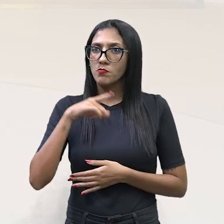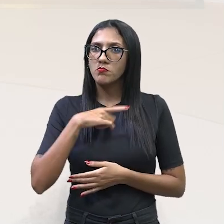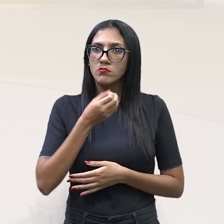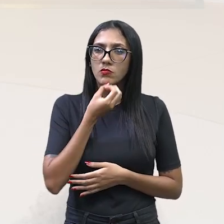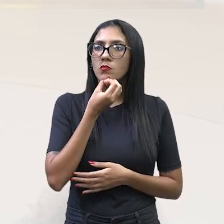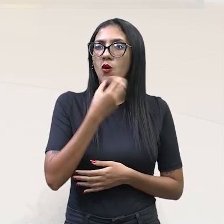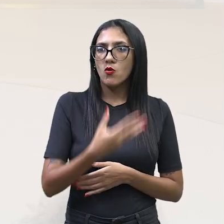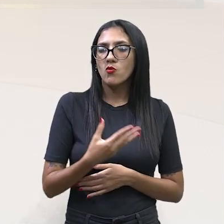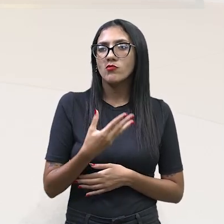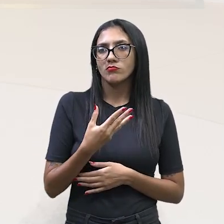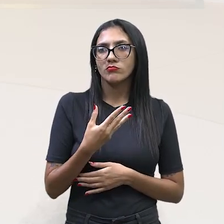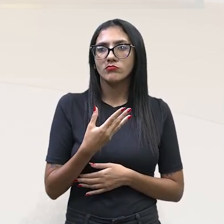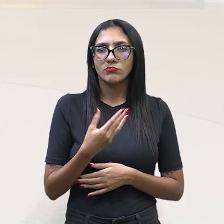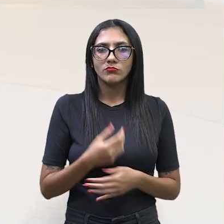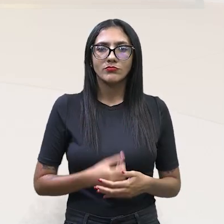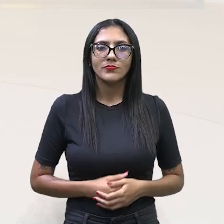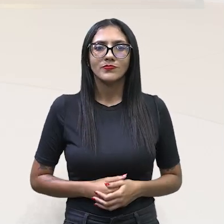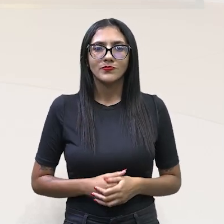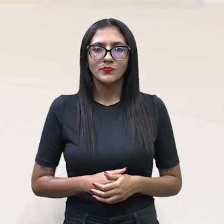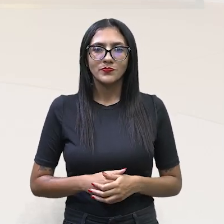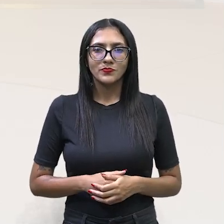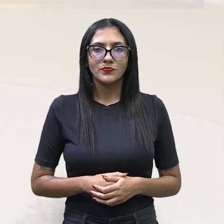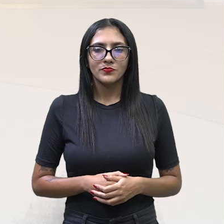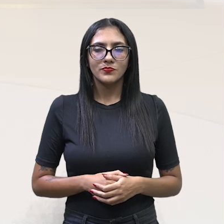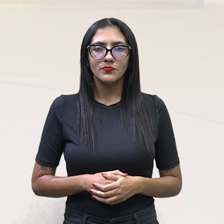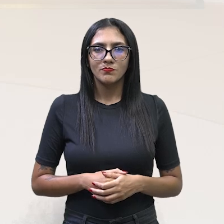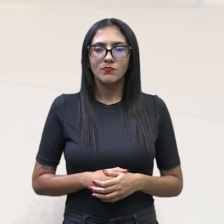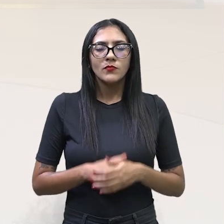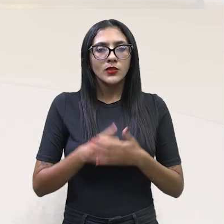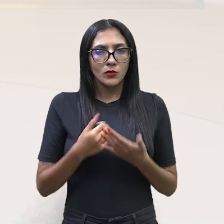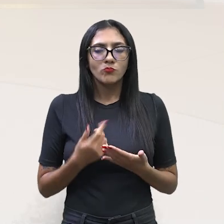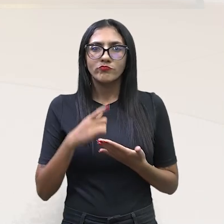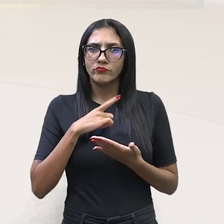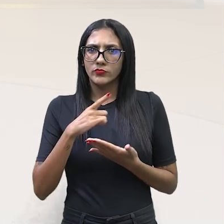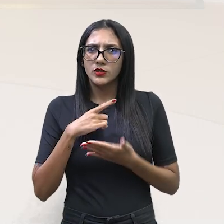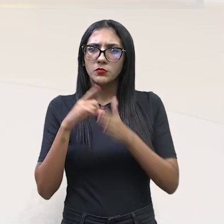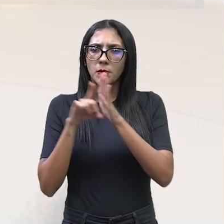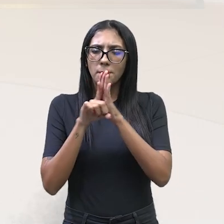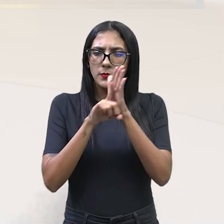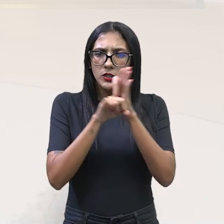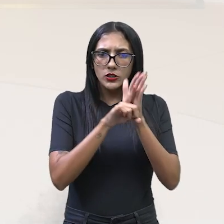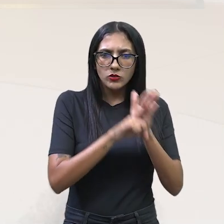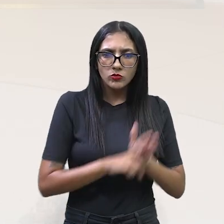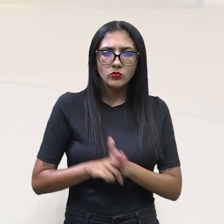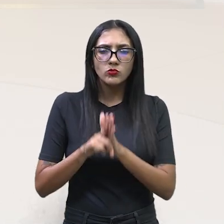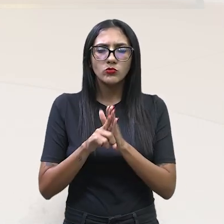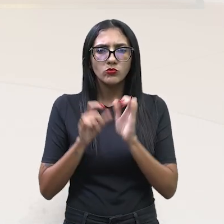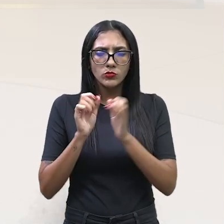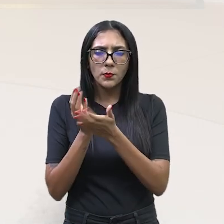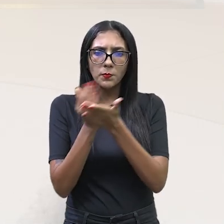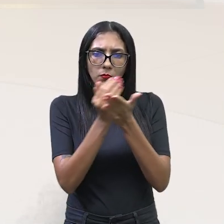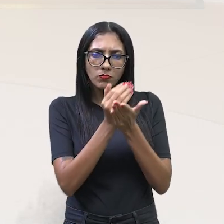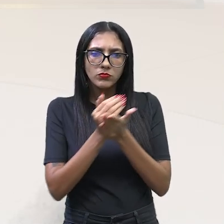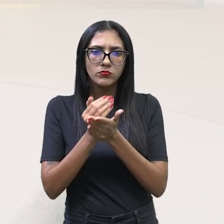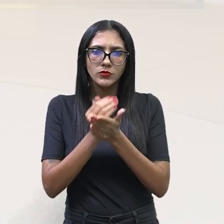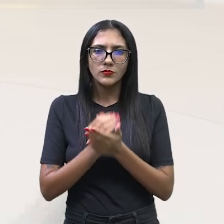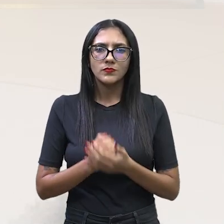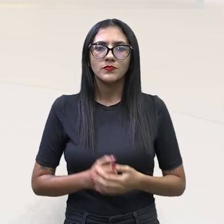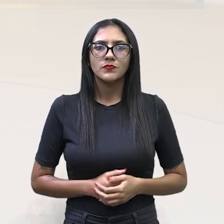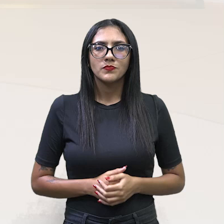aliada. É verdade. Segundo o estudo, não se trata do Amazonas, certo? De estudos dizem, pessoal, que